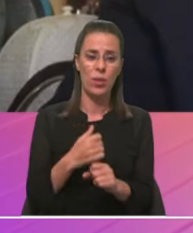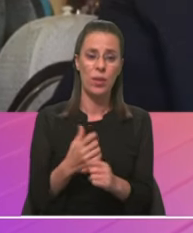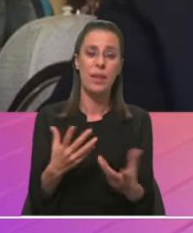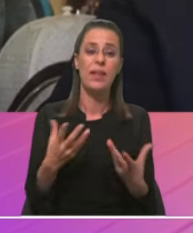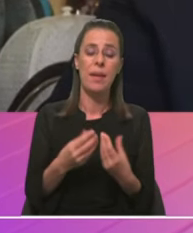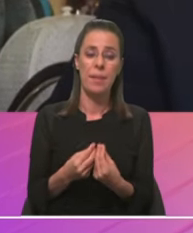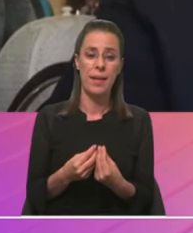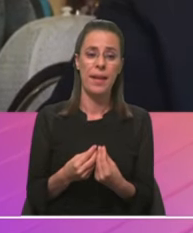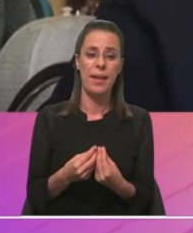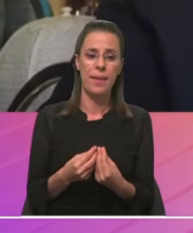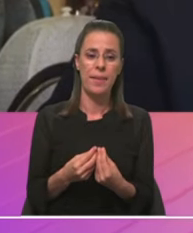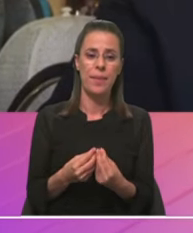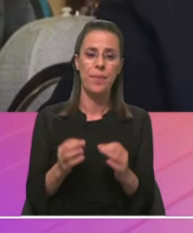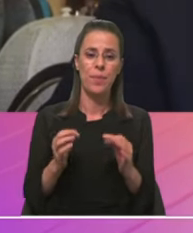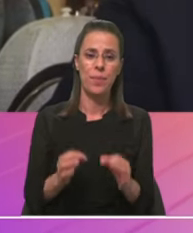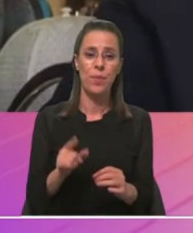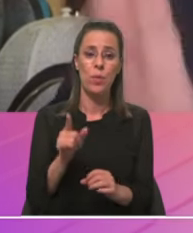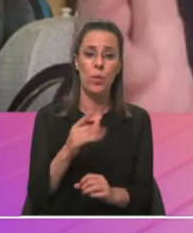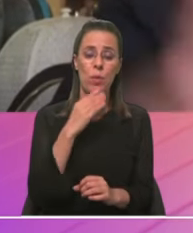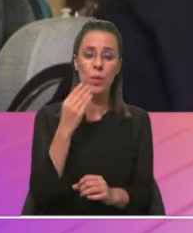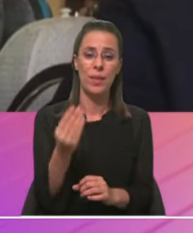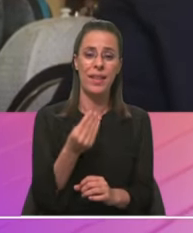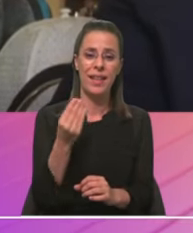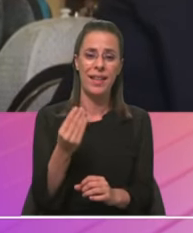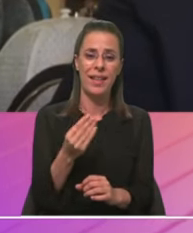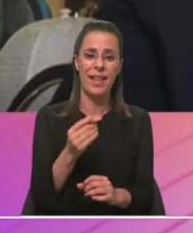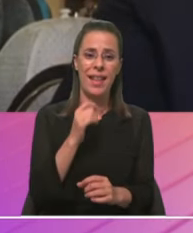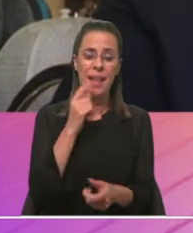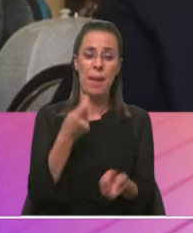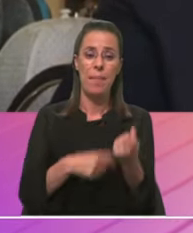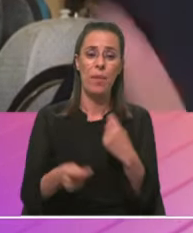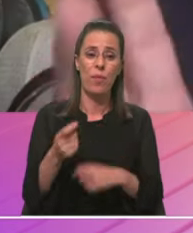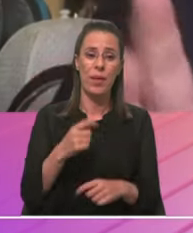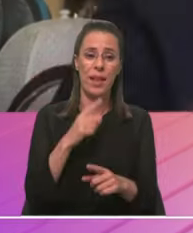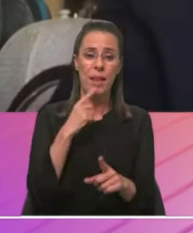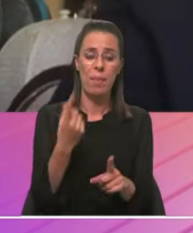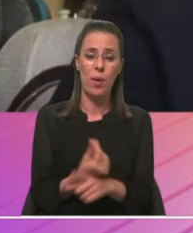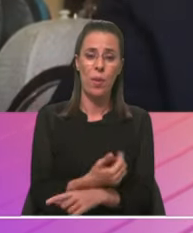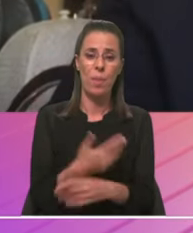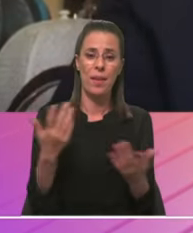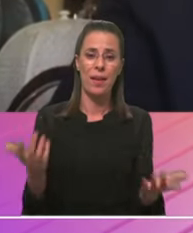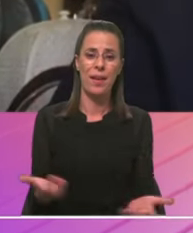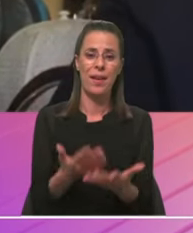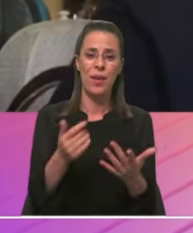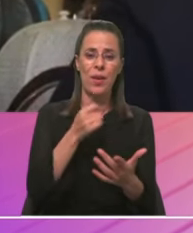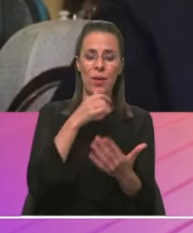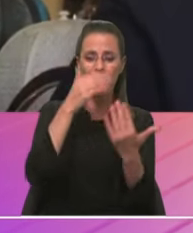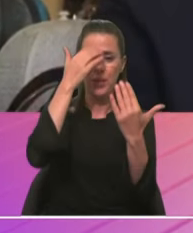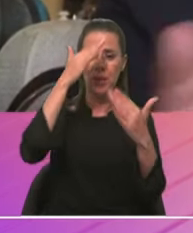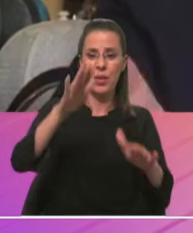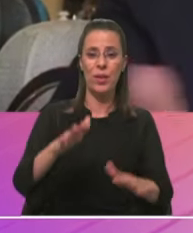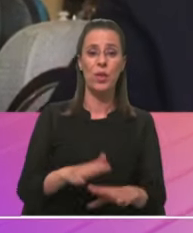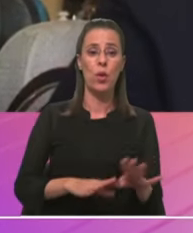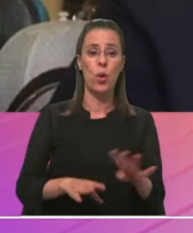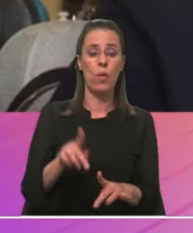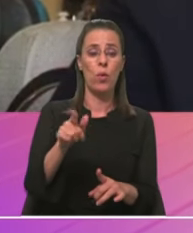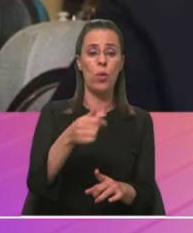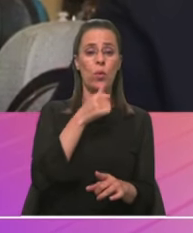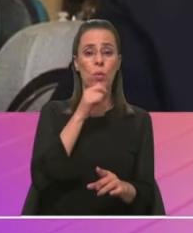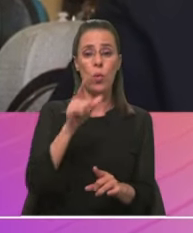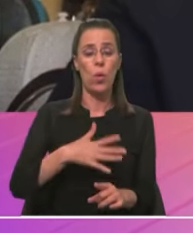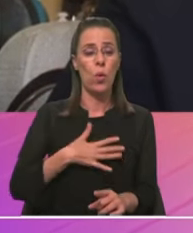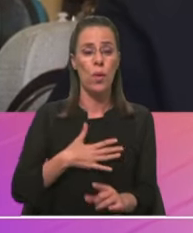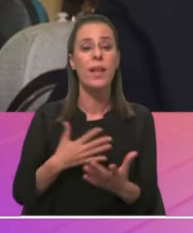trabalhei. E que, de facto, o teu talento dá para vender, dá para comprar, o que tu quiseres, só não farás o que tu não